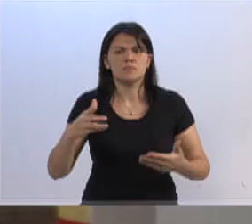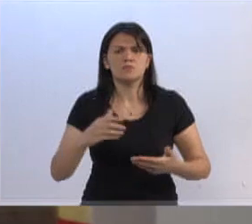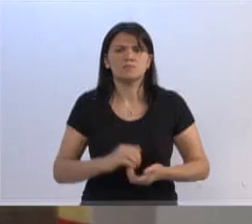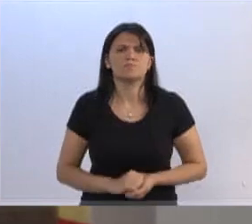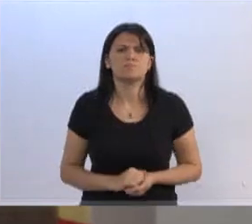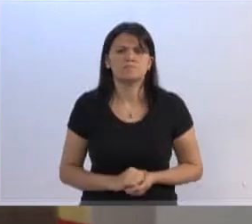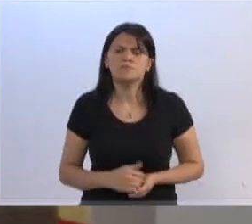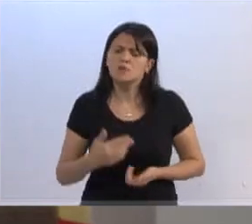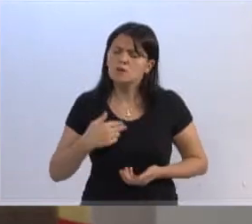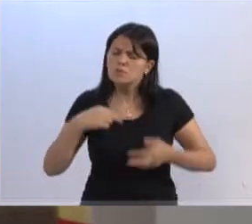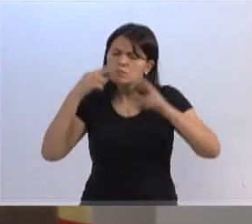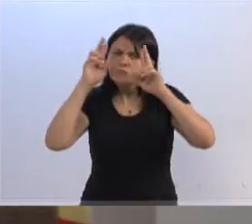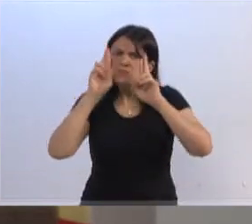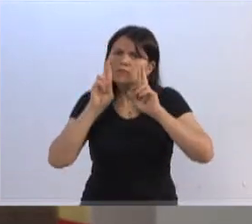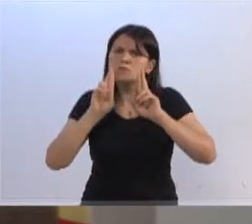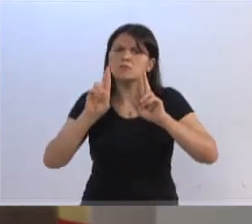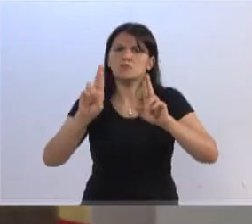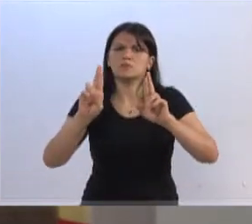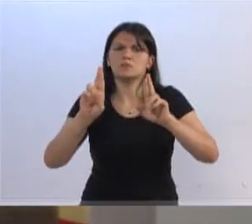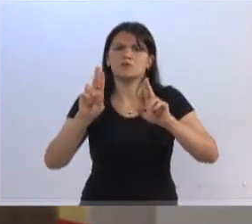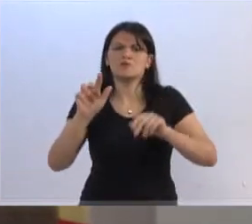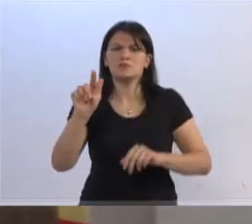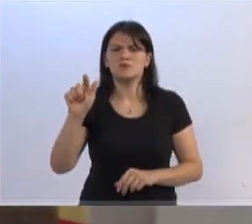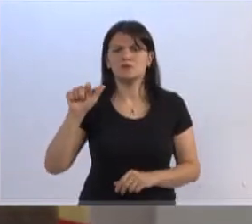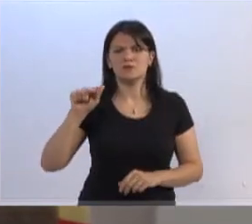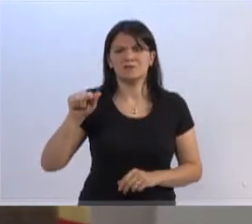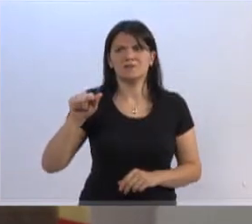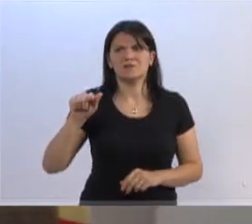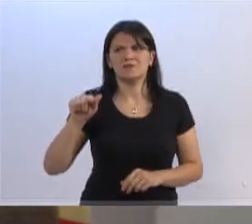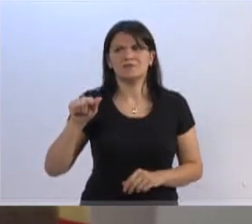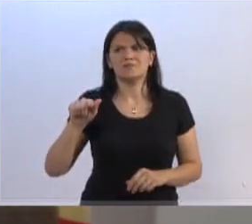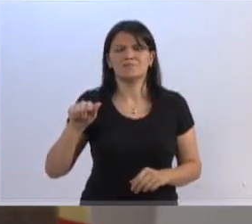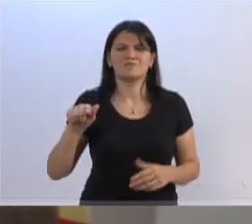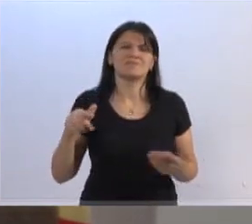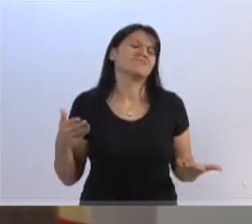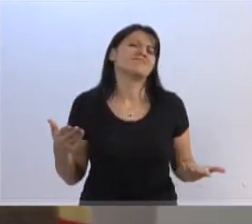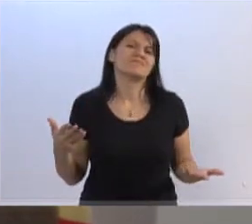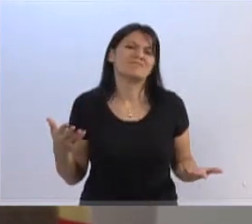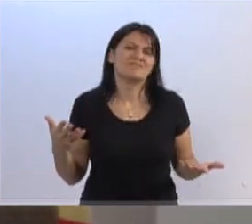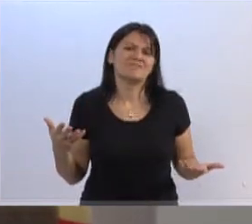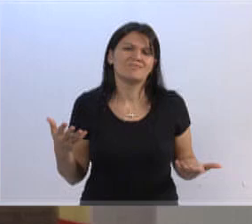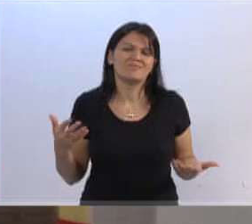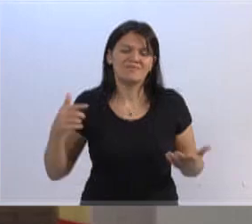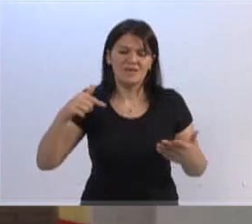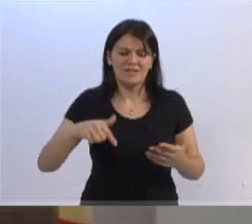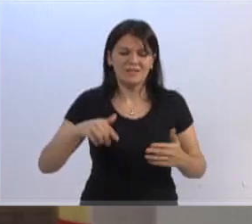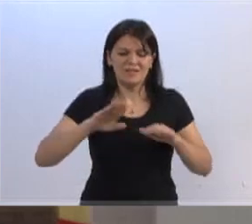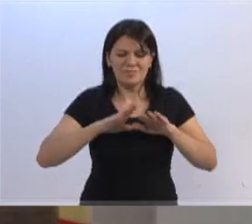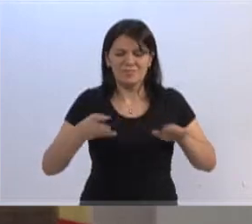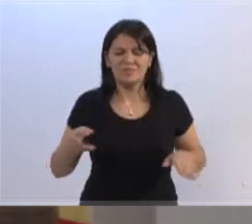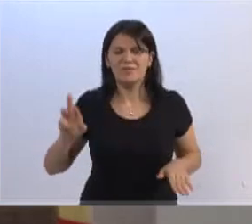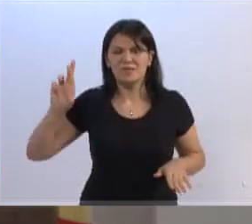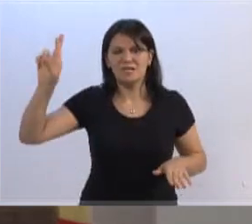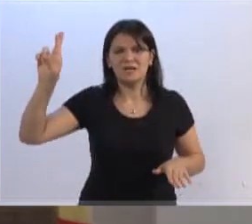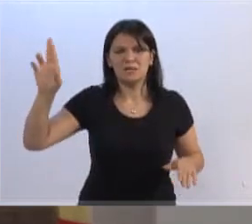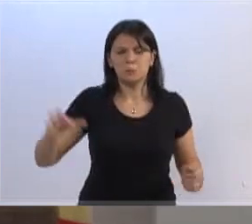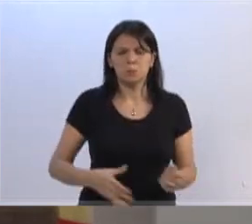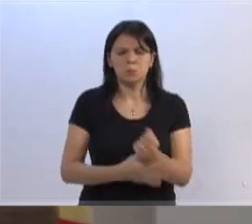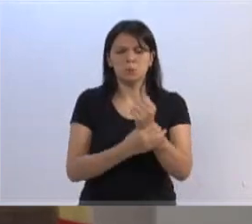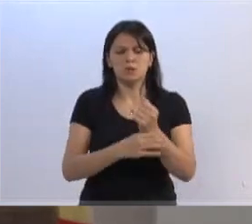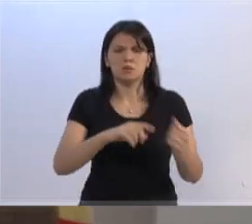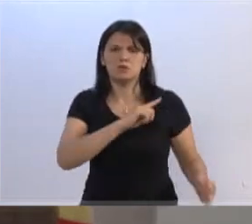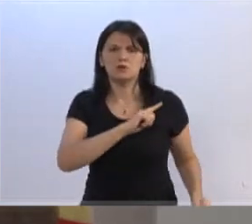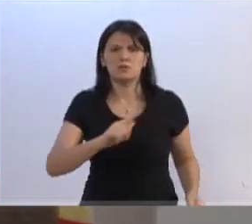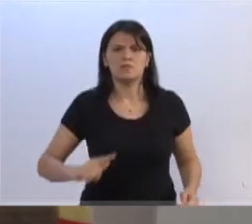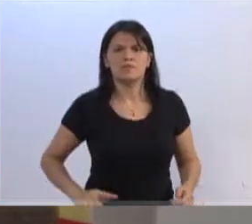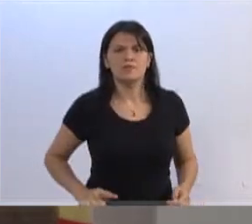com todo respeito aos amigos do G7, mas que integram aqui uma bancada que defende o governo, E o